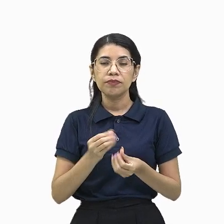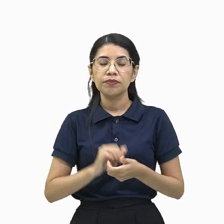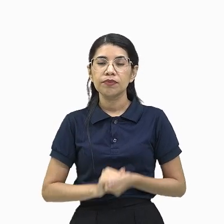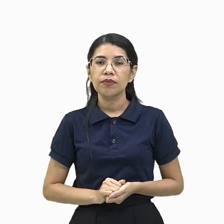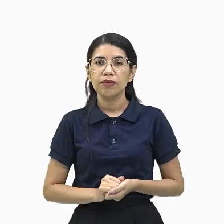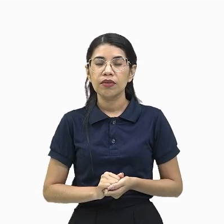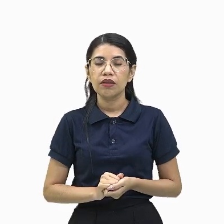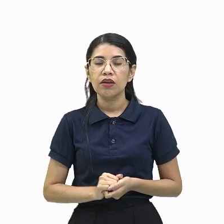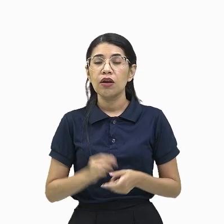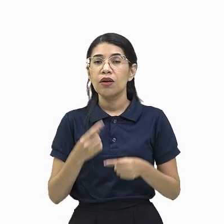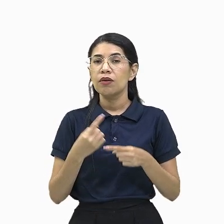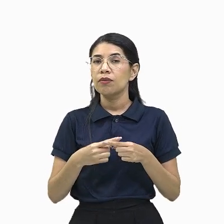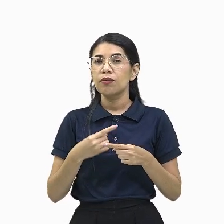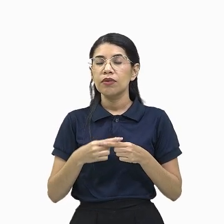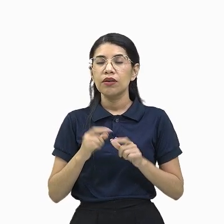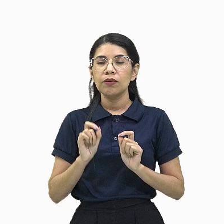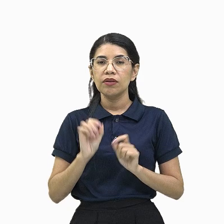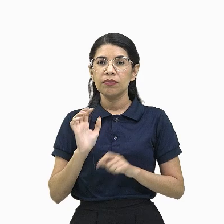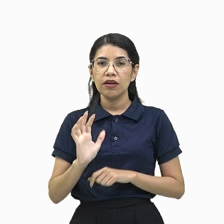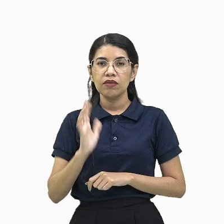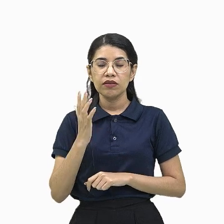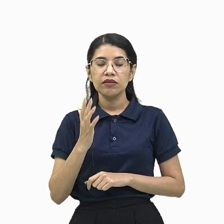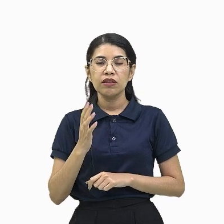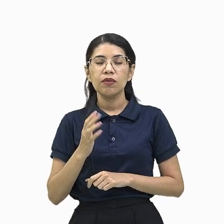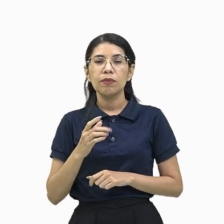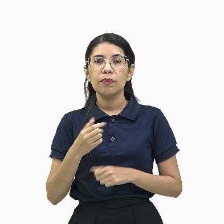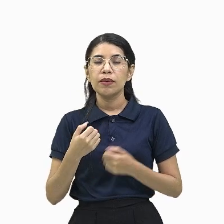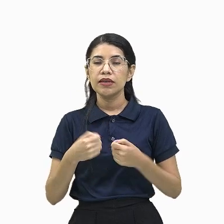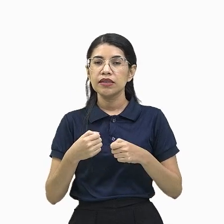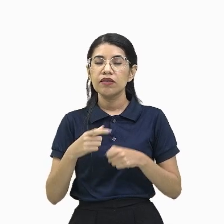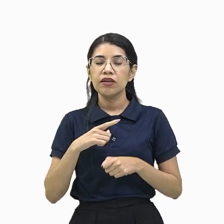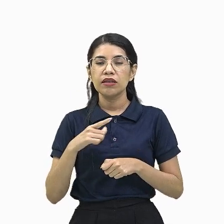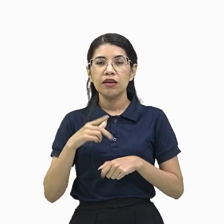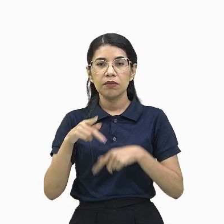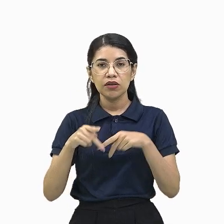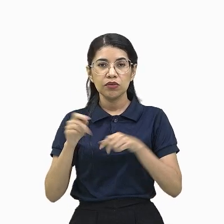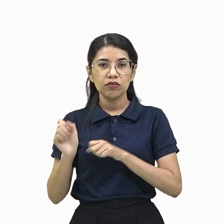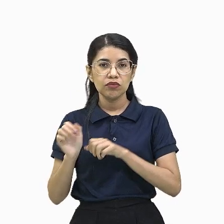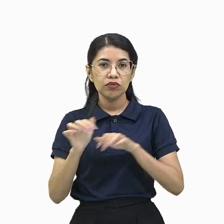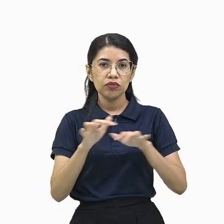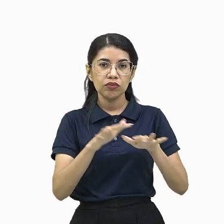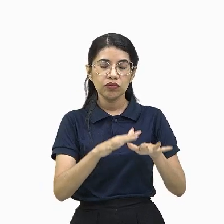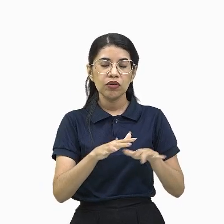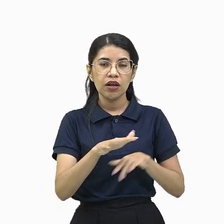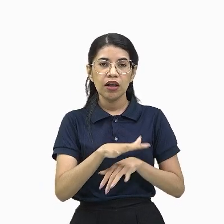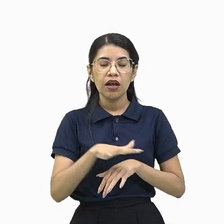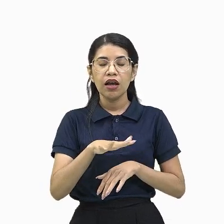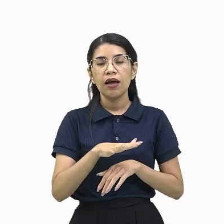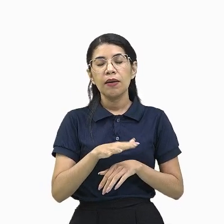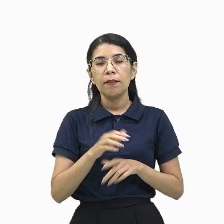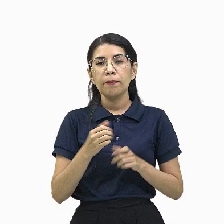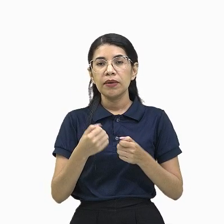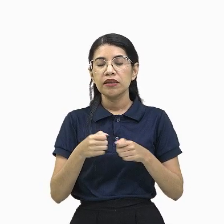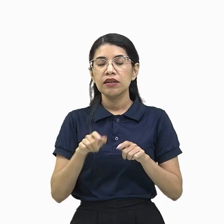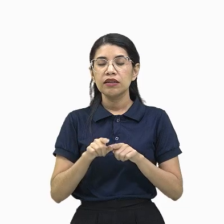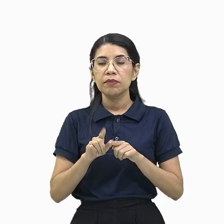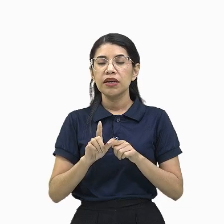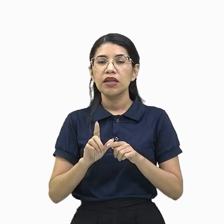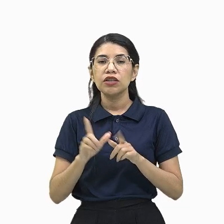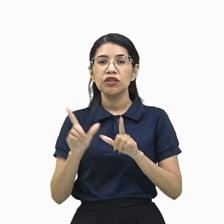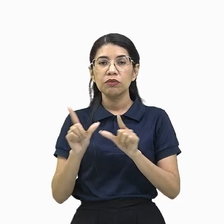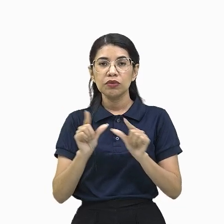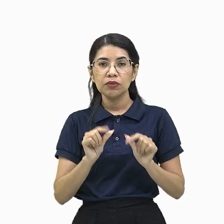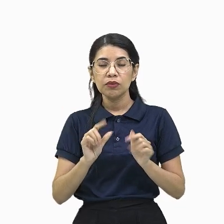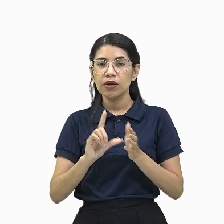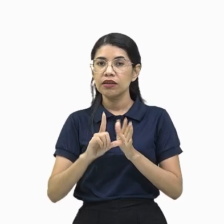né? Seria justamente essa questão dessa integração, né? Que seria minimizar ou eliminar o atraso econômico na Amazônia,